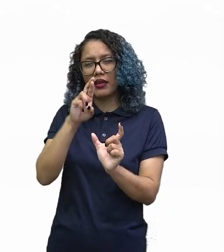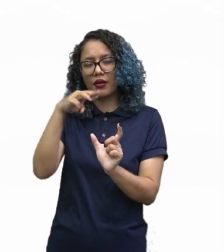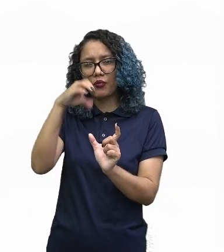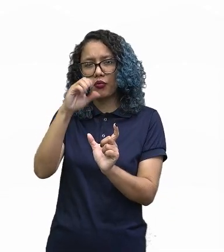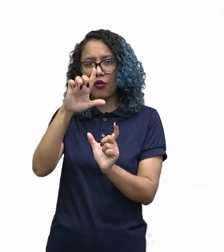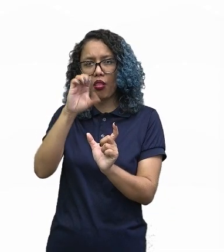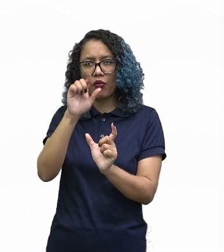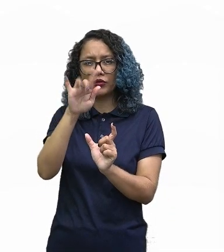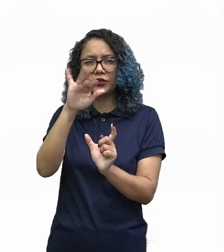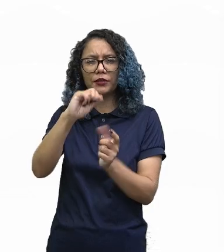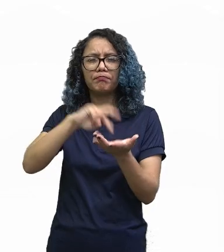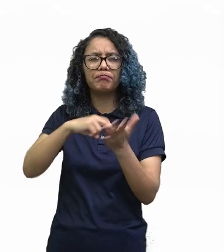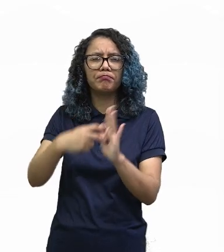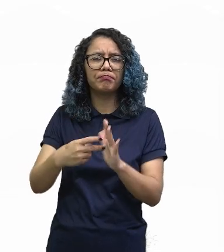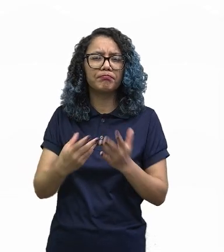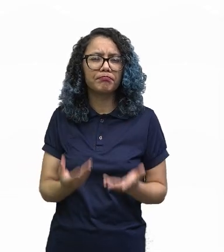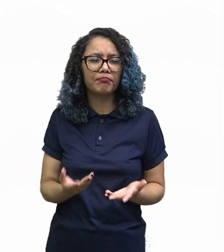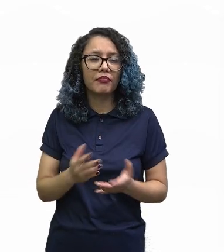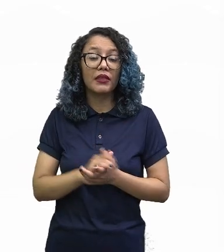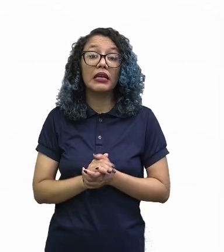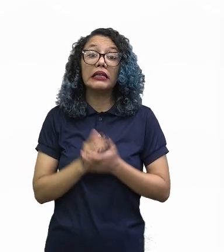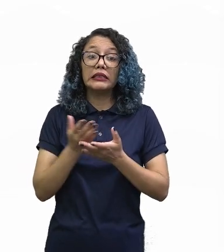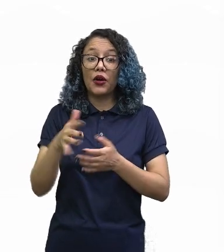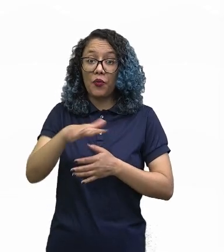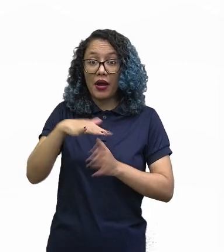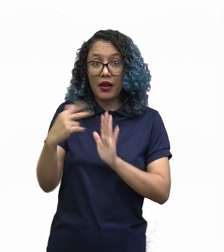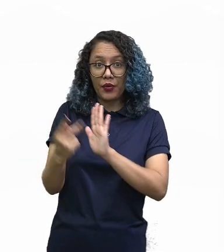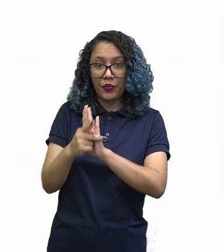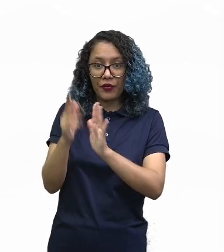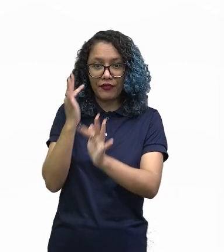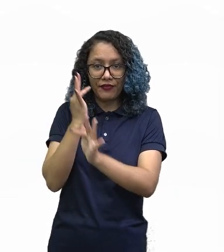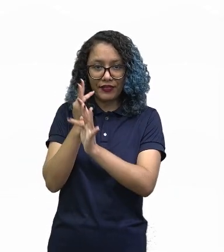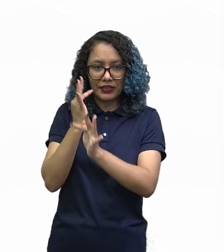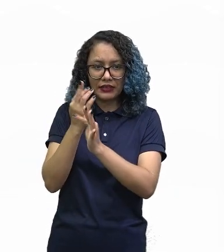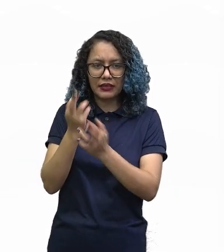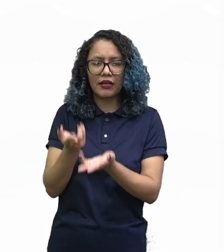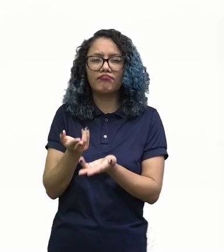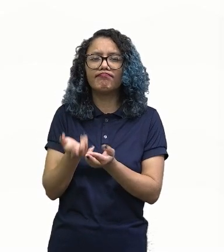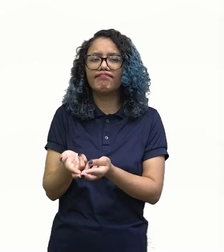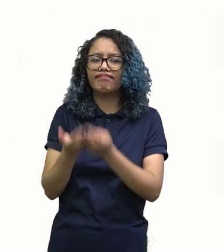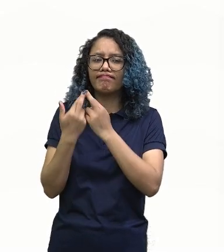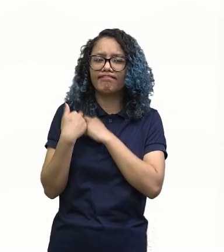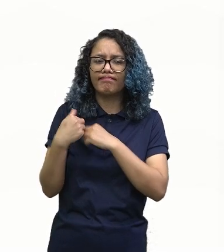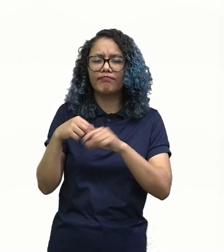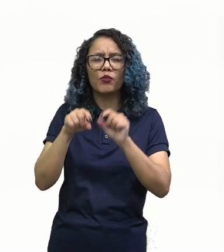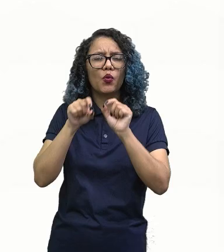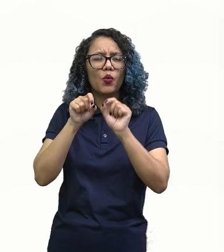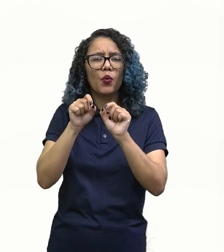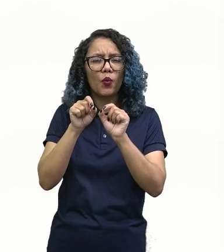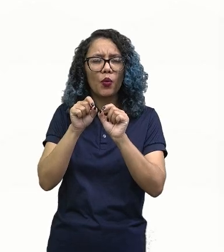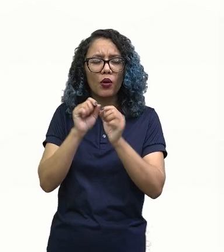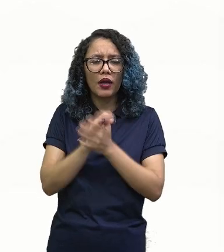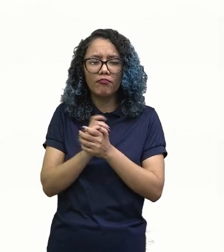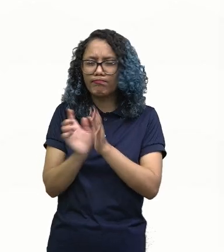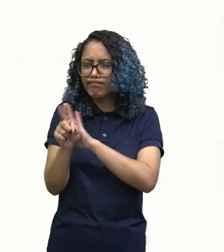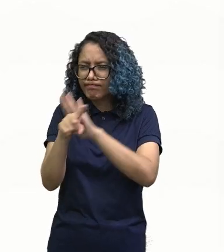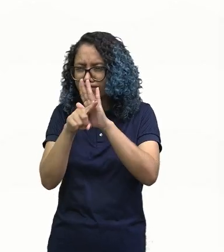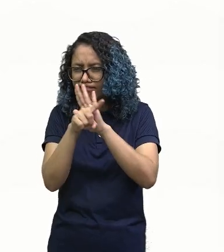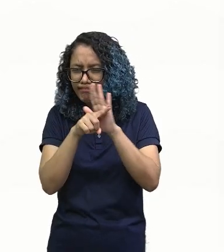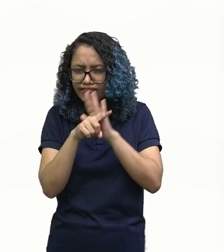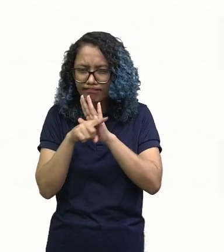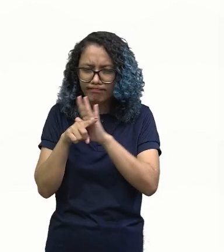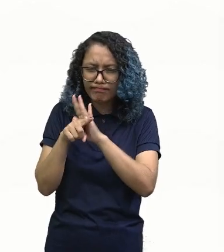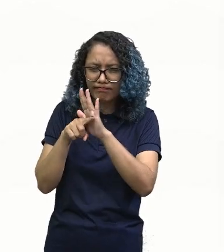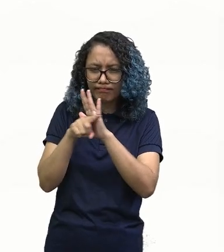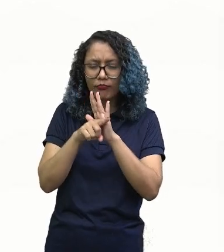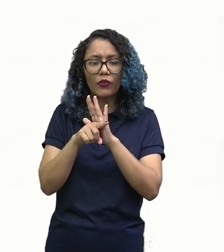A termologia é o campo da física responsável por investigar